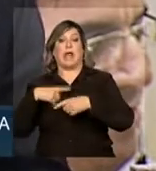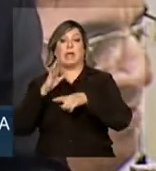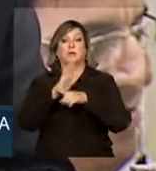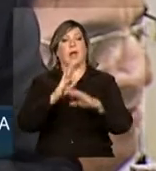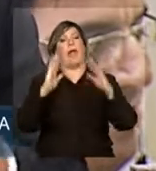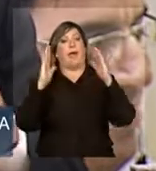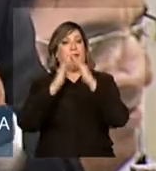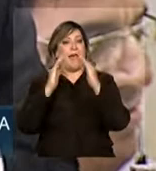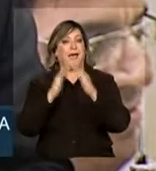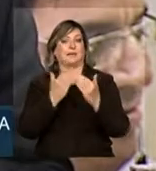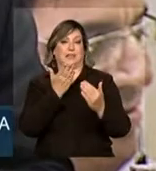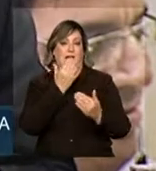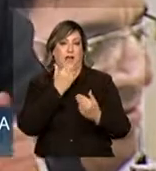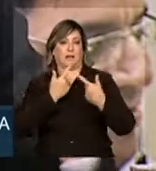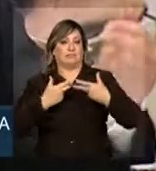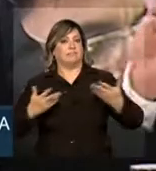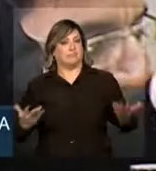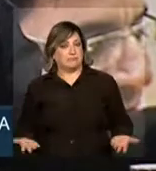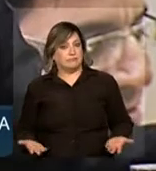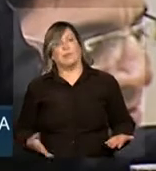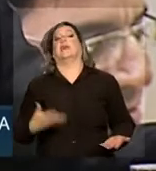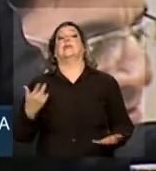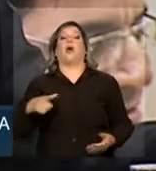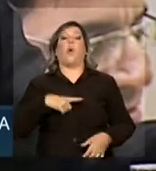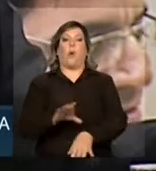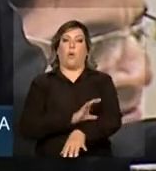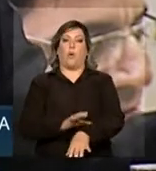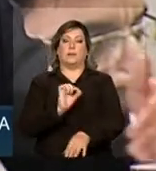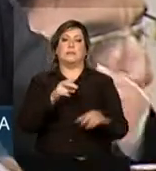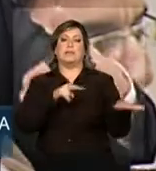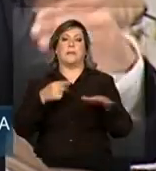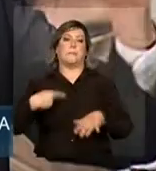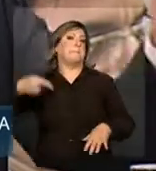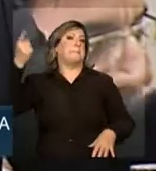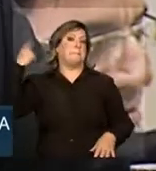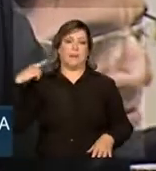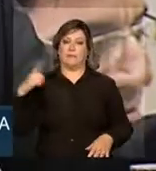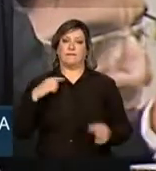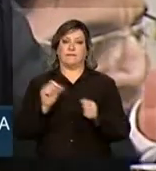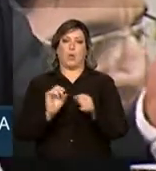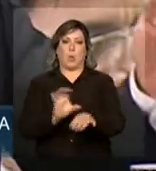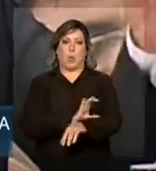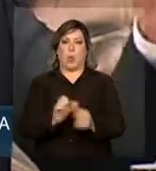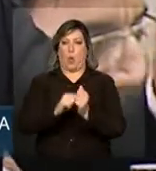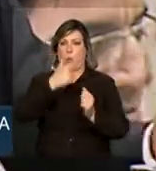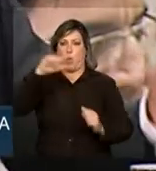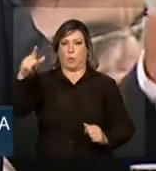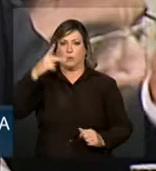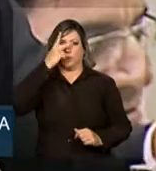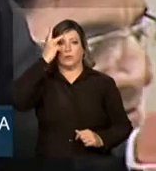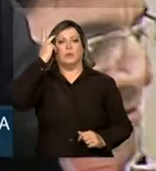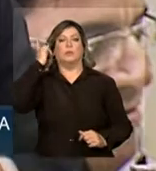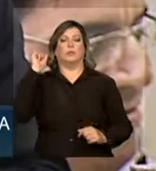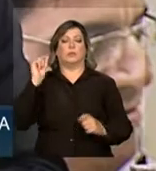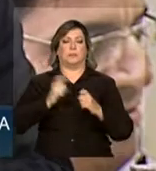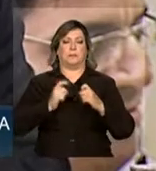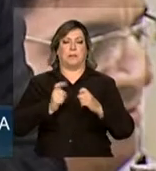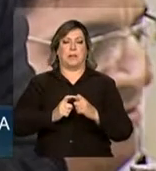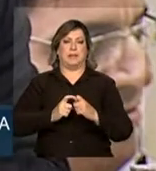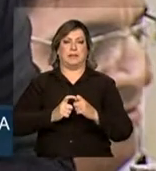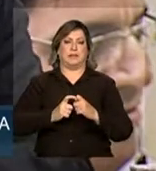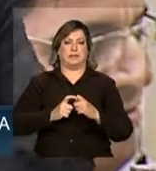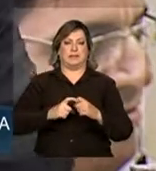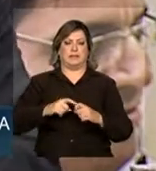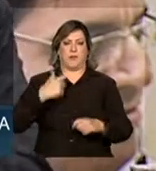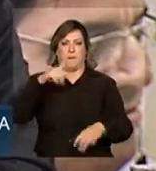alimentação então a oficina de hoje nós fizemos na semana passada oficina com os outros estrangeiros né dos Municípios para onde iam os outros estrangeiros